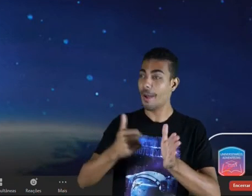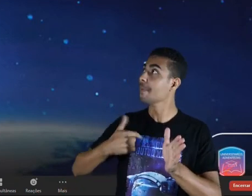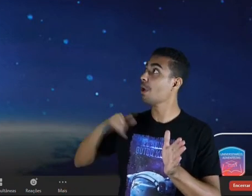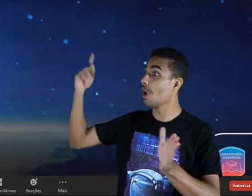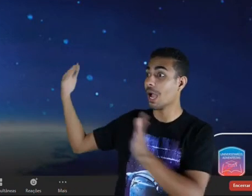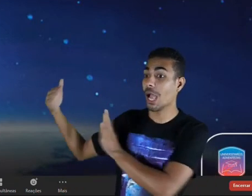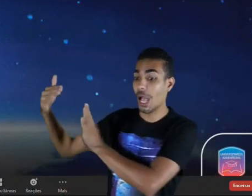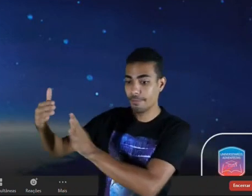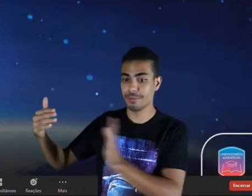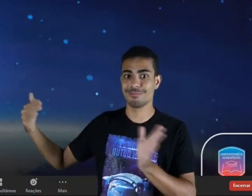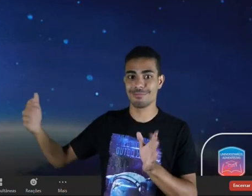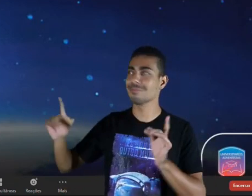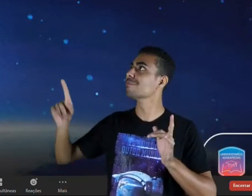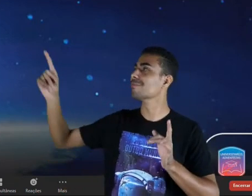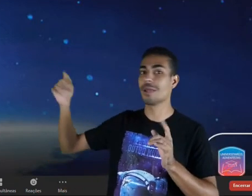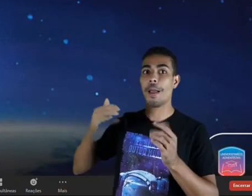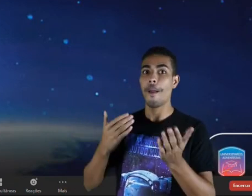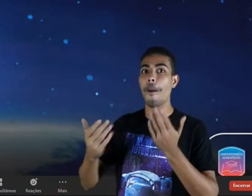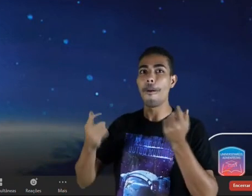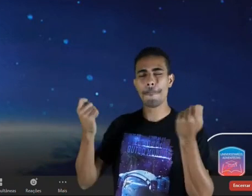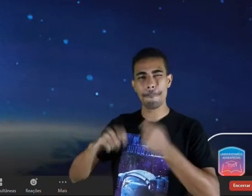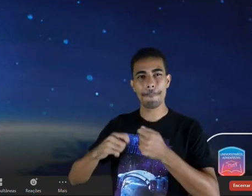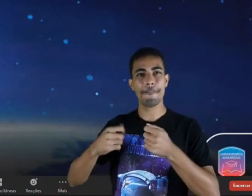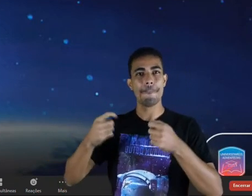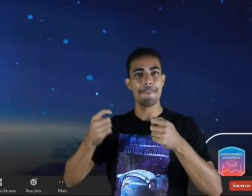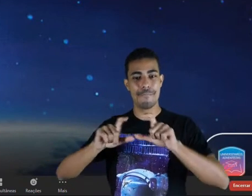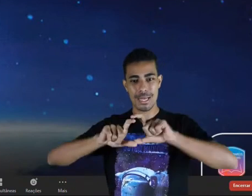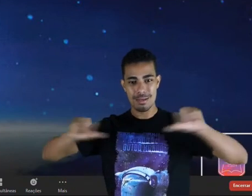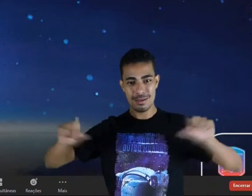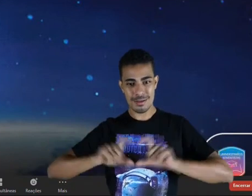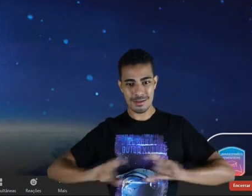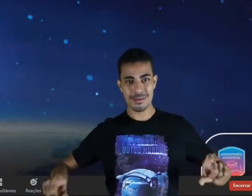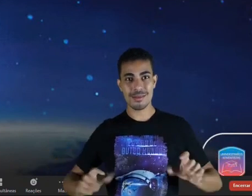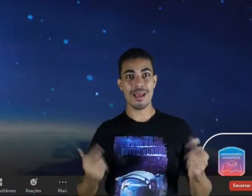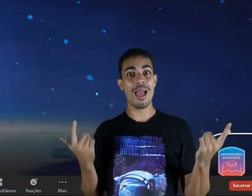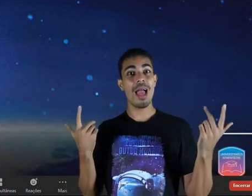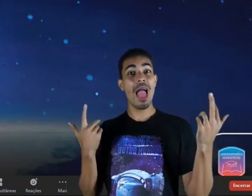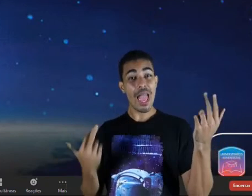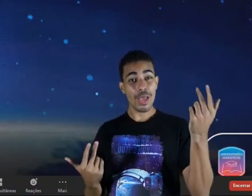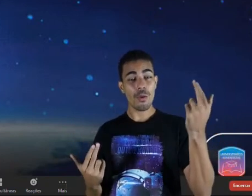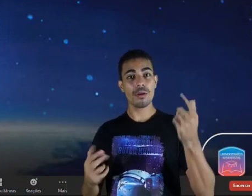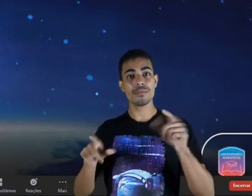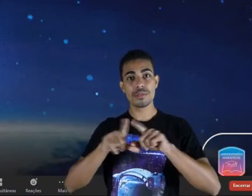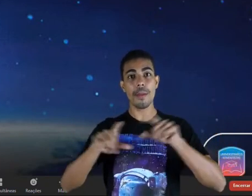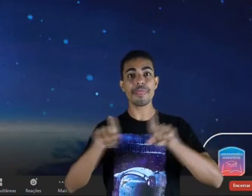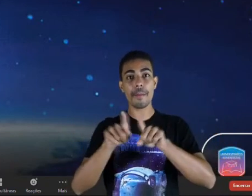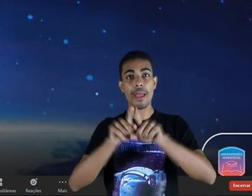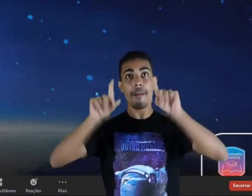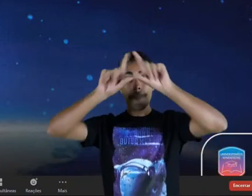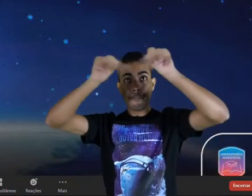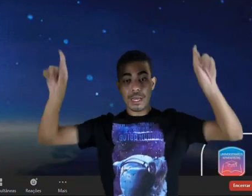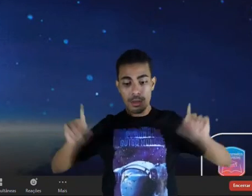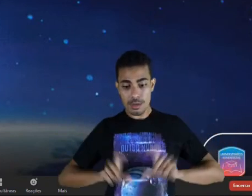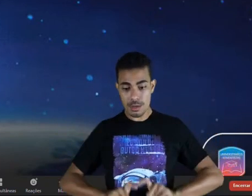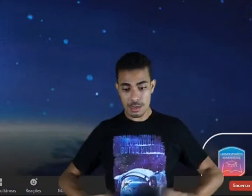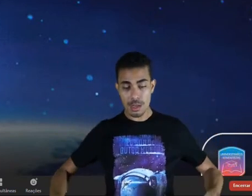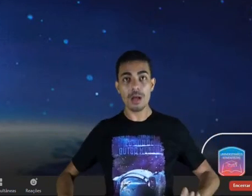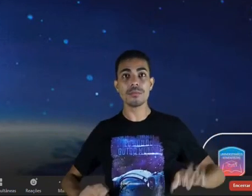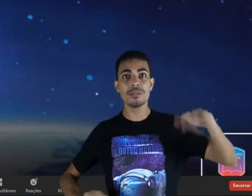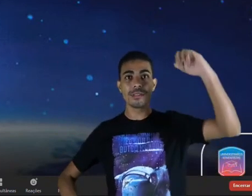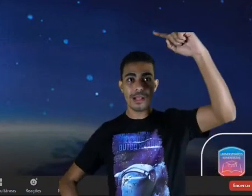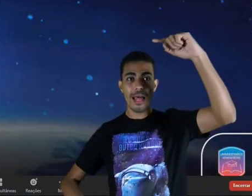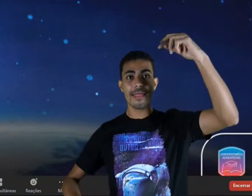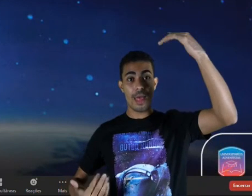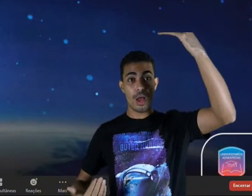que os vossos pensamentos. Vocês perceberam que a primeira frase é igual à última, a segunda é igual à penúltima, e o centro